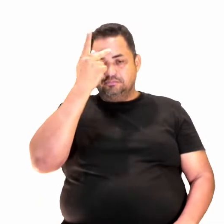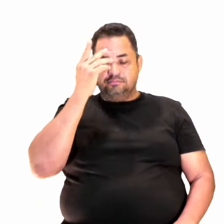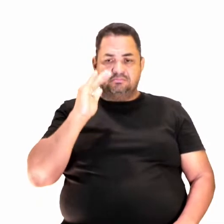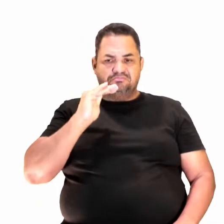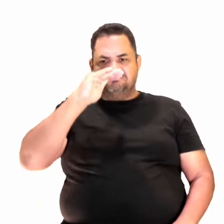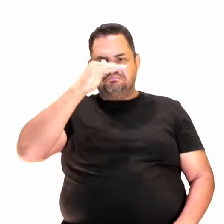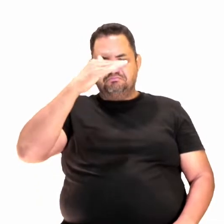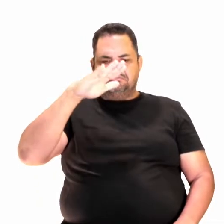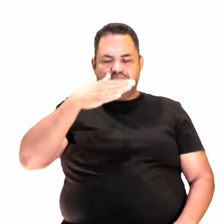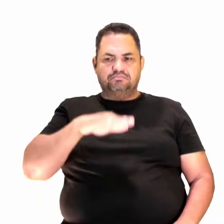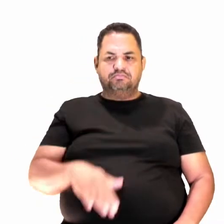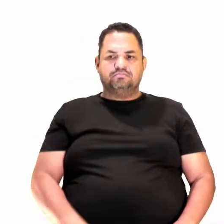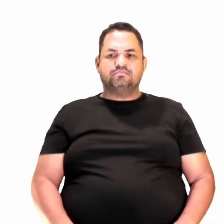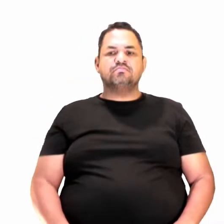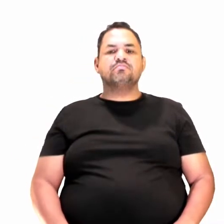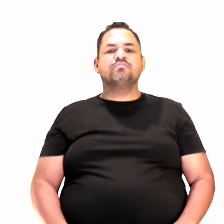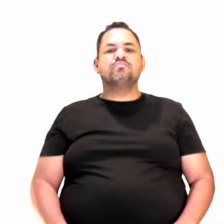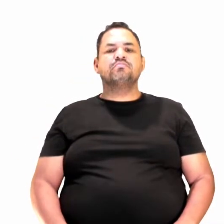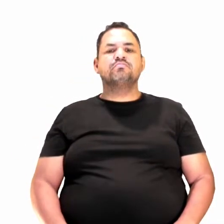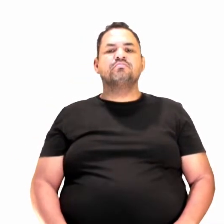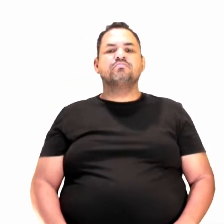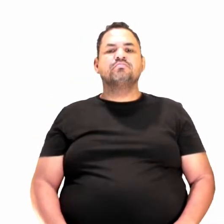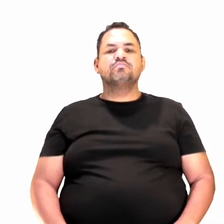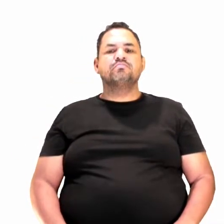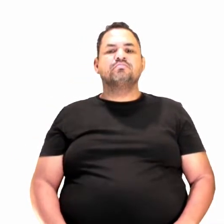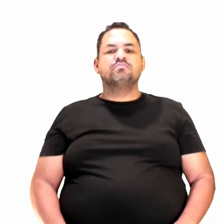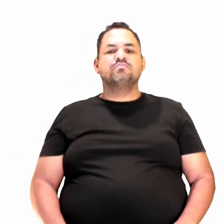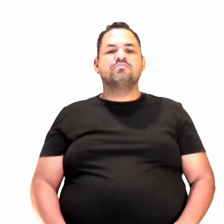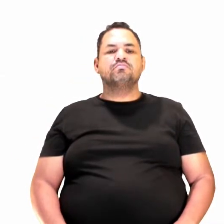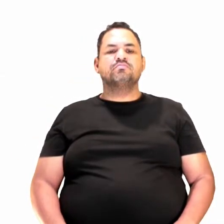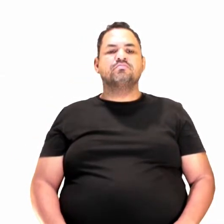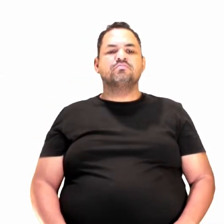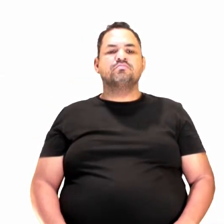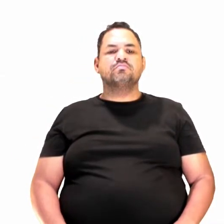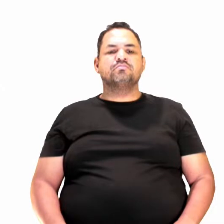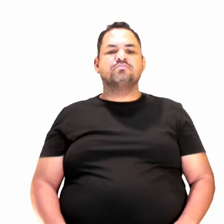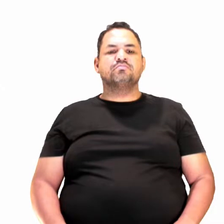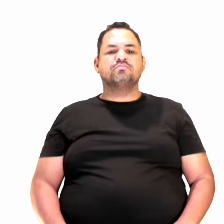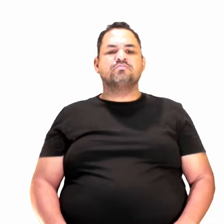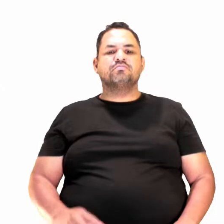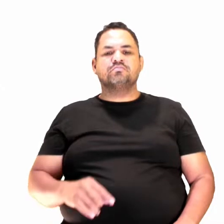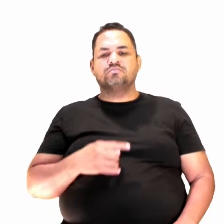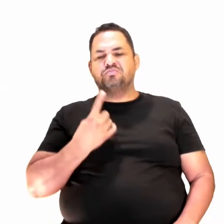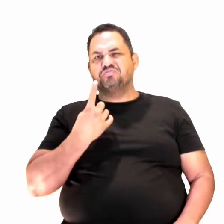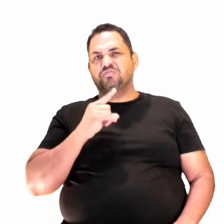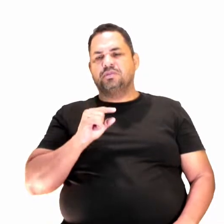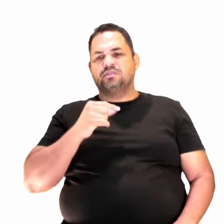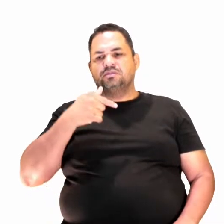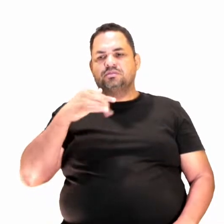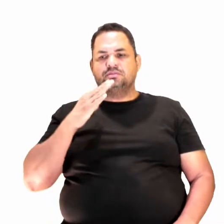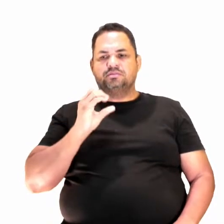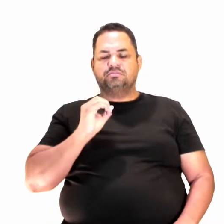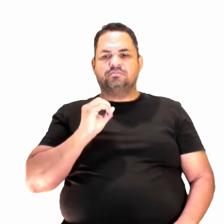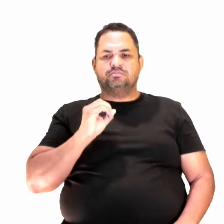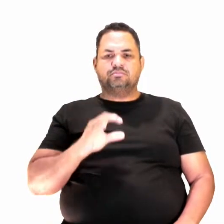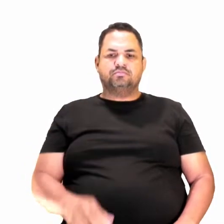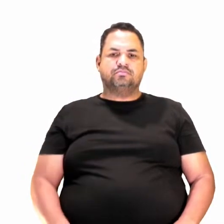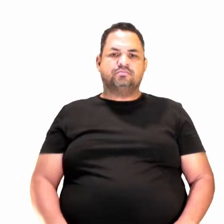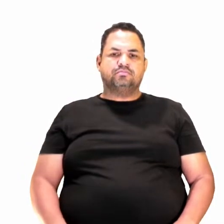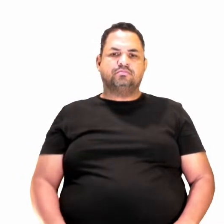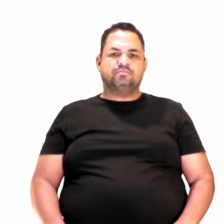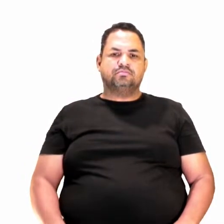like principalmente. Mas quando eles estão juntos aí, eles dão essa ideia de como uma pessoa se